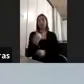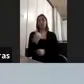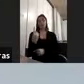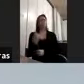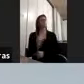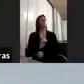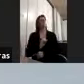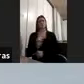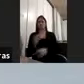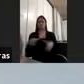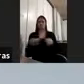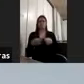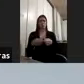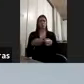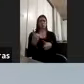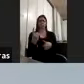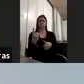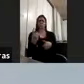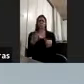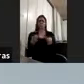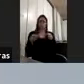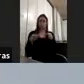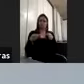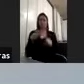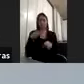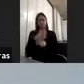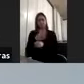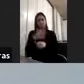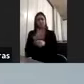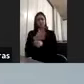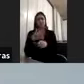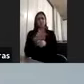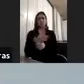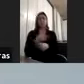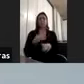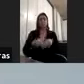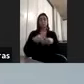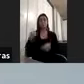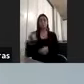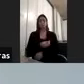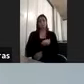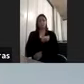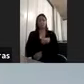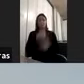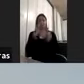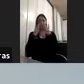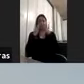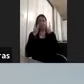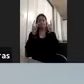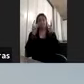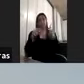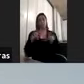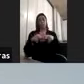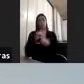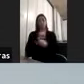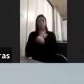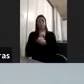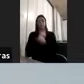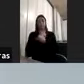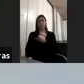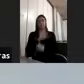preocupado com essa situação que nós estamos vivendo, e eu, pessoalmente, eu vou aguardar a resposta da Secretaria